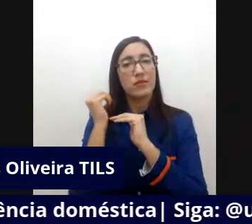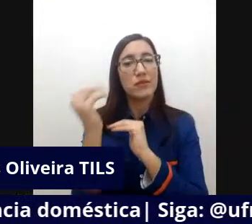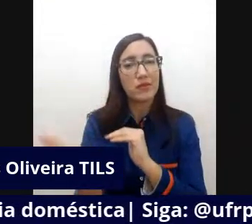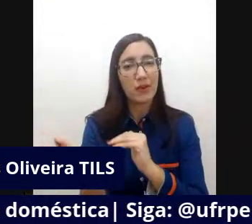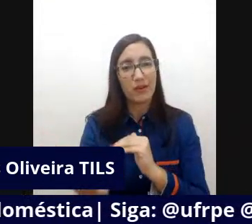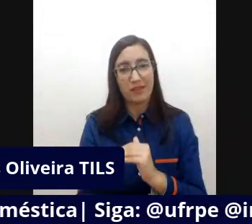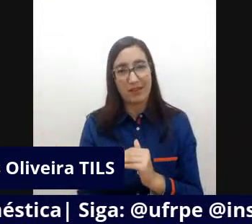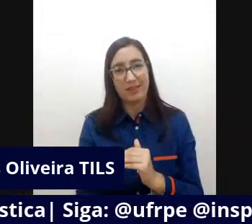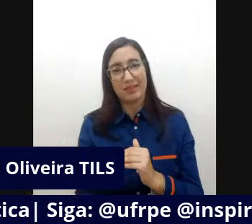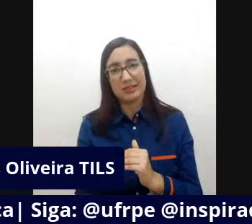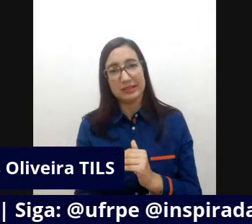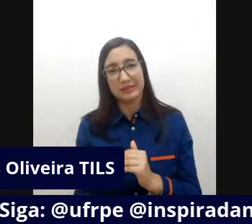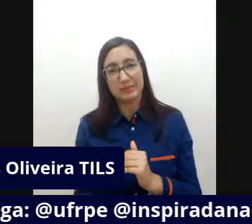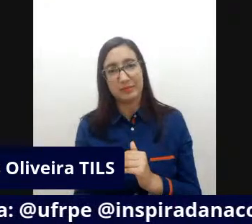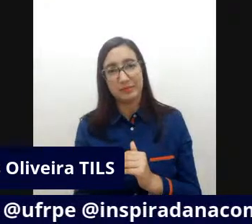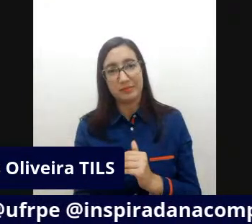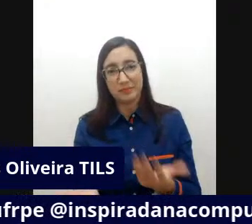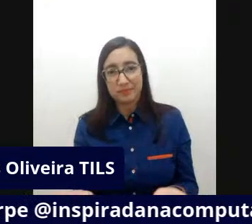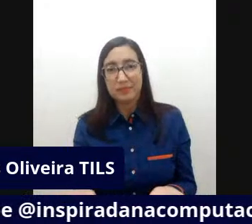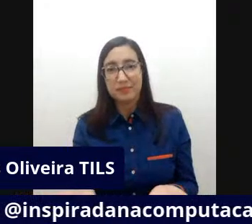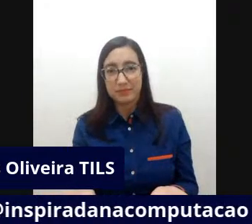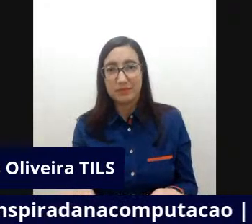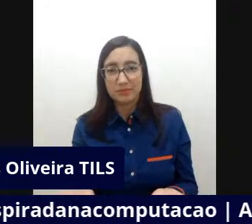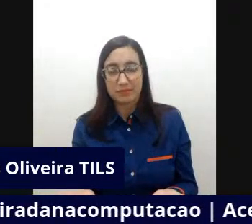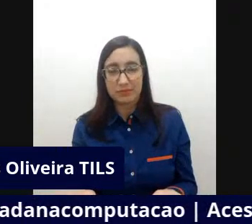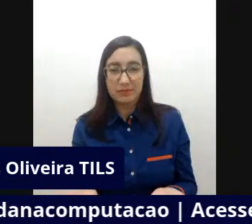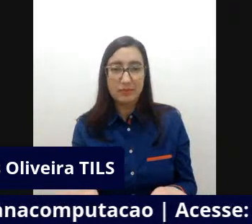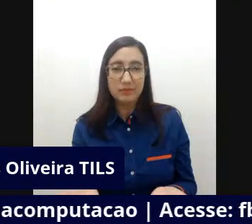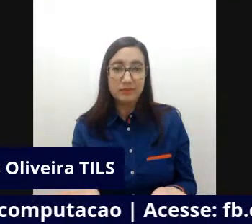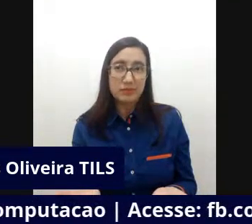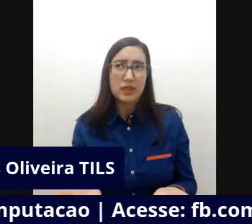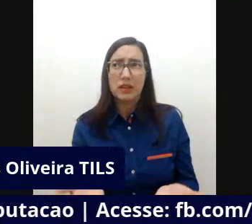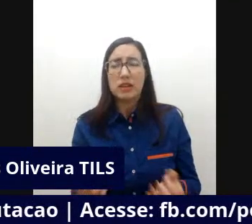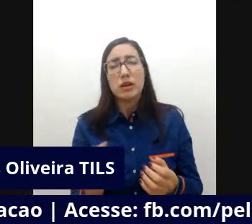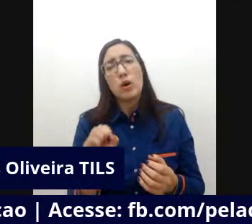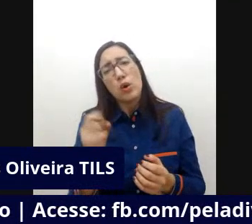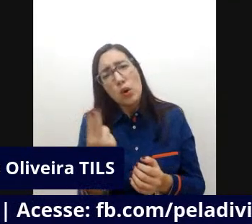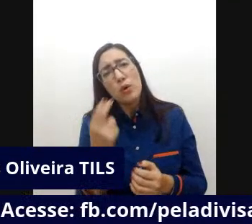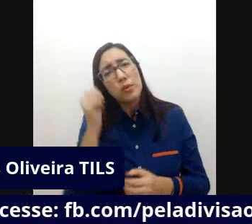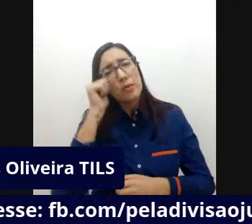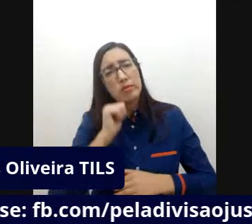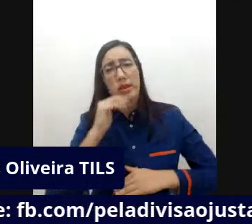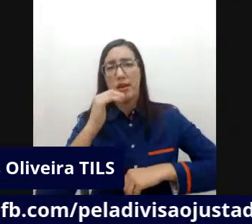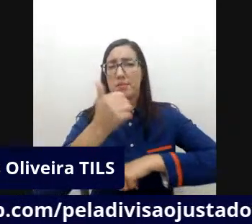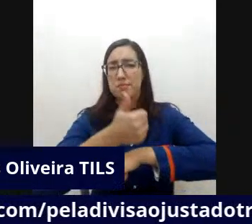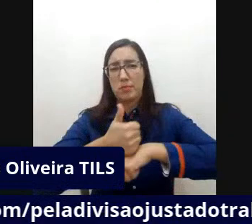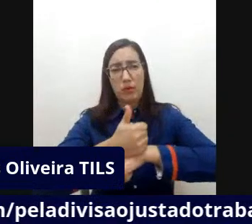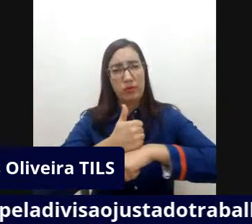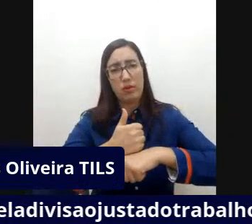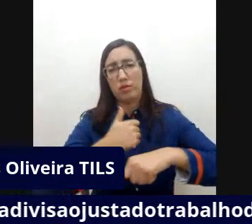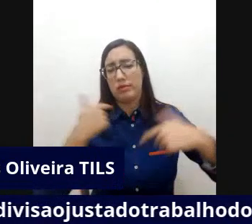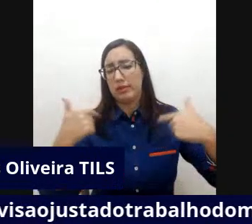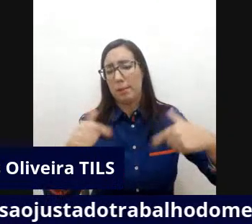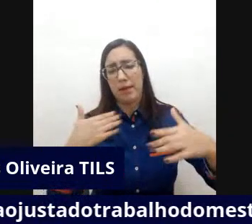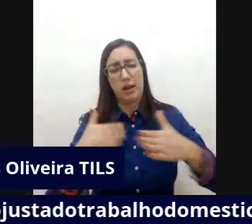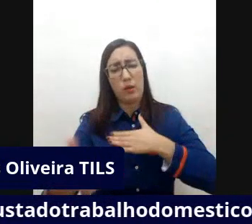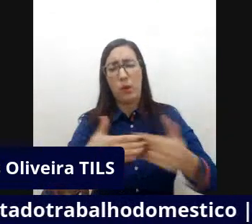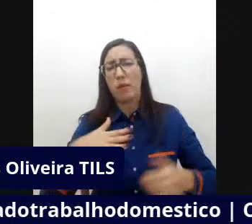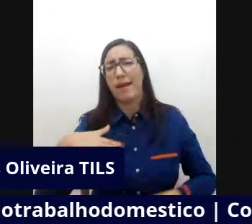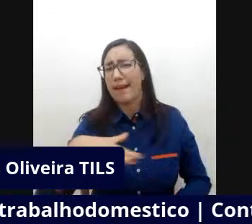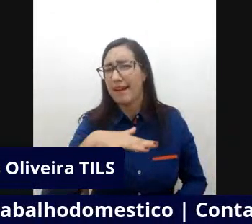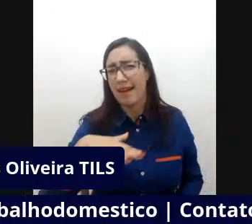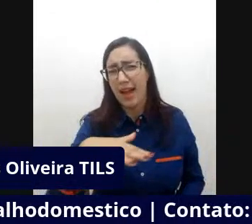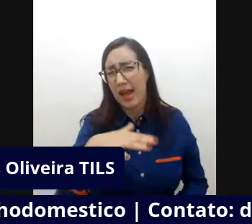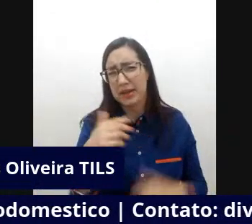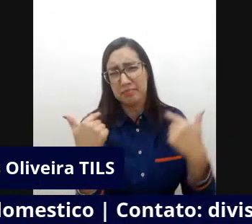trabalho doméstico remunerado, seja em outra categoria de trabalhadoras, em outro espaço de trabalho, essas quando chegam em casa, mesmo aquela que pode se dar o